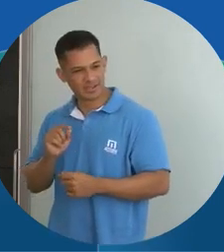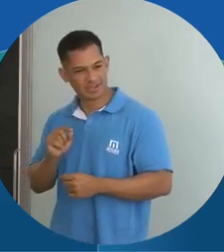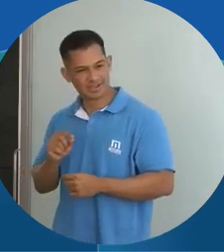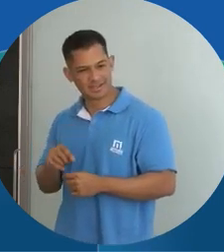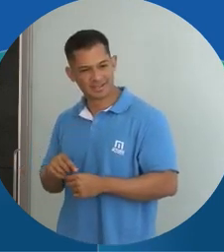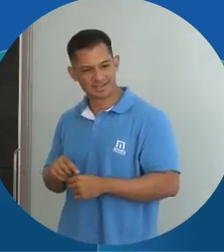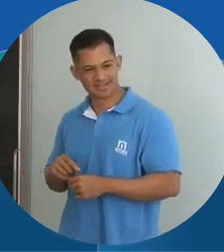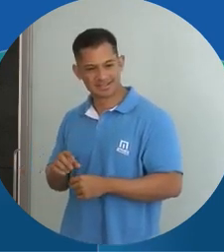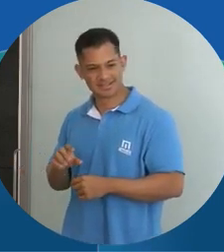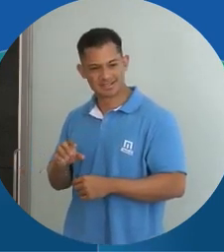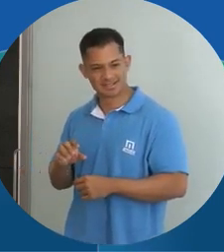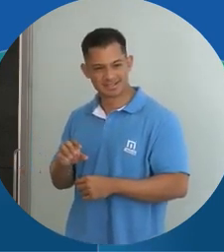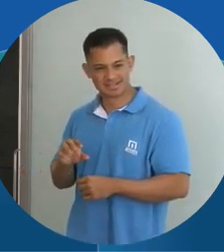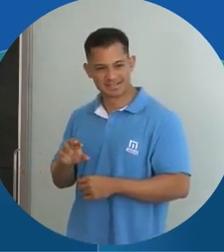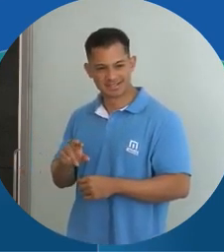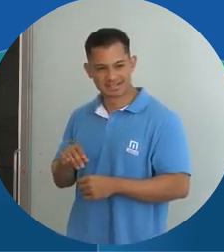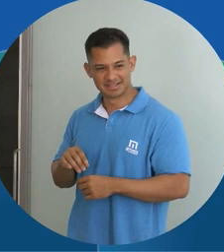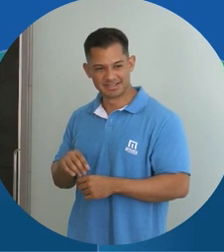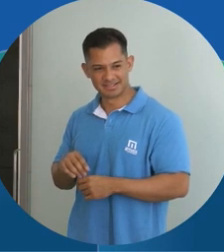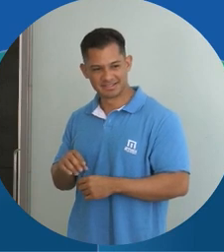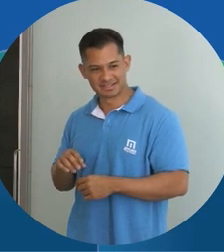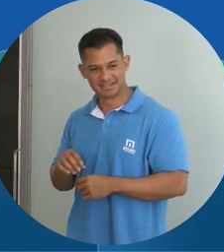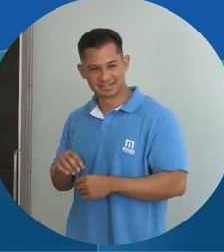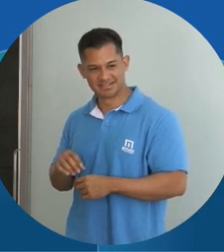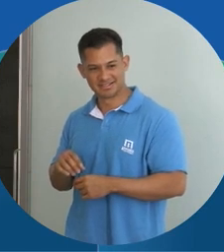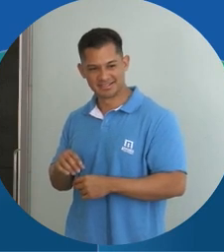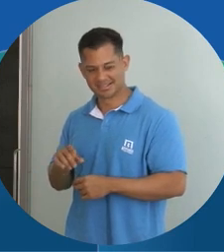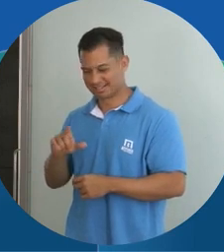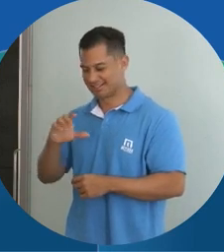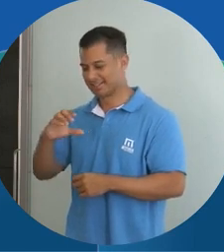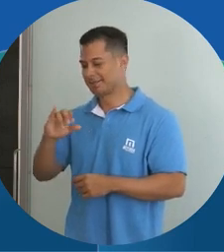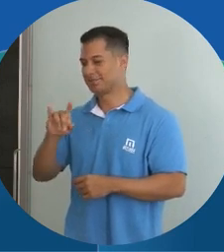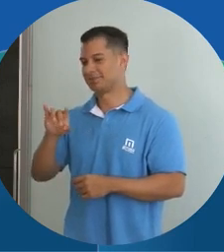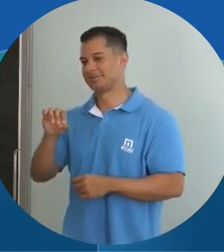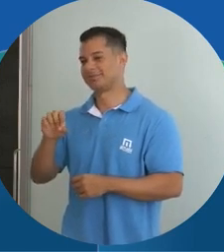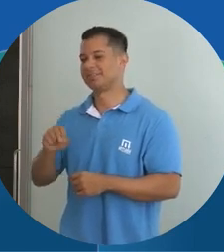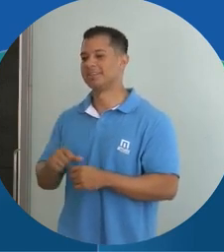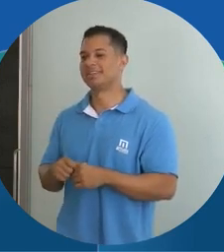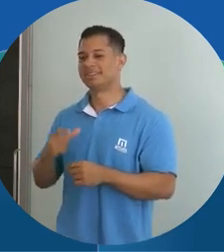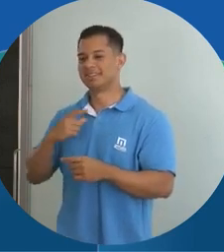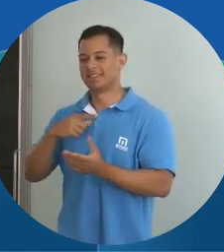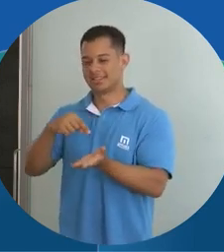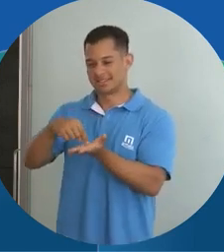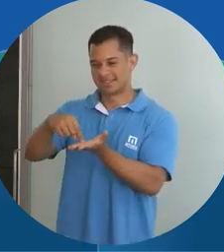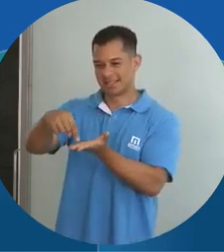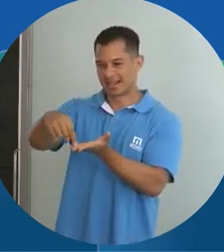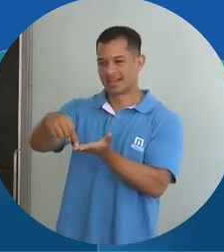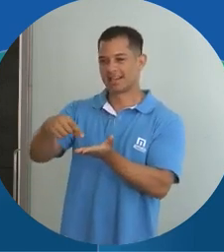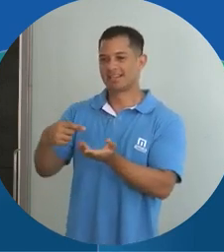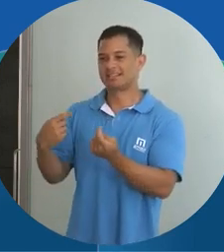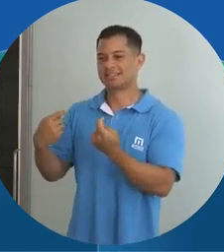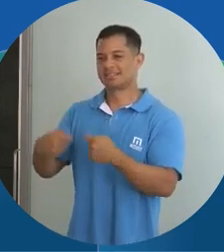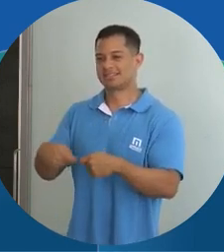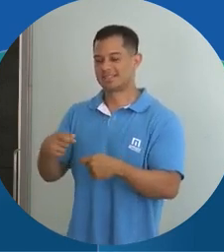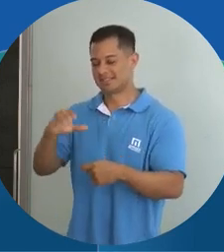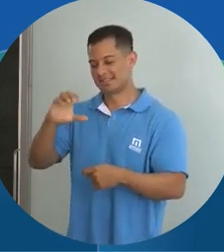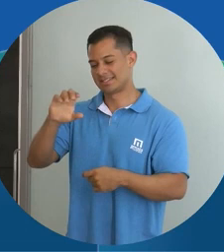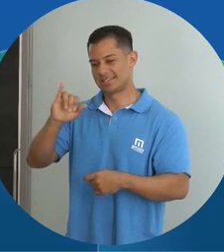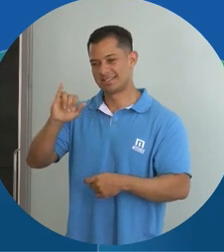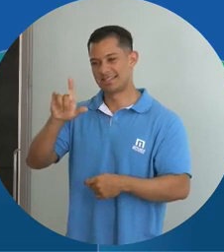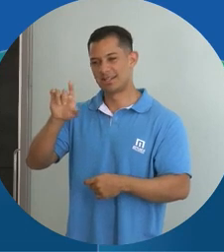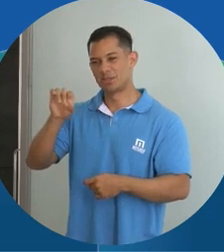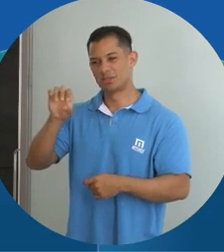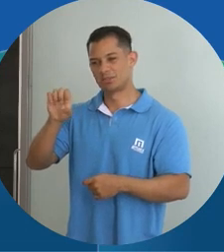e estava faltando estaca no mercado, ninguém conseguia máquina, as estacas estavam todas sob demanda. Então, a